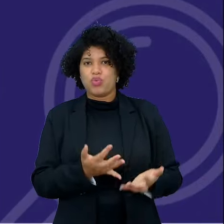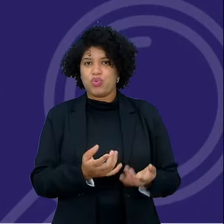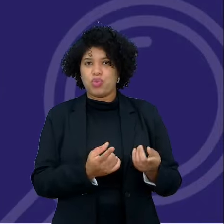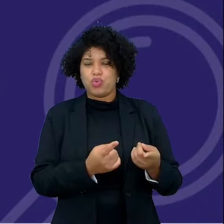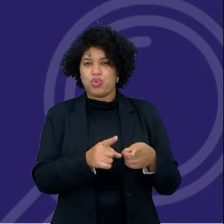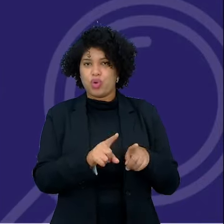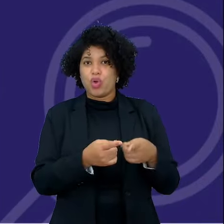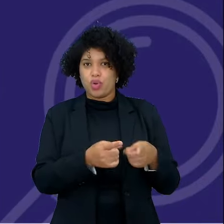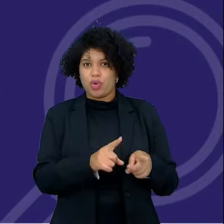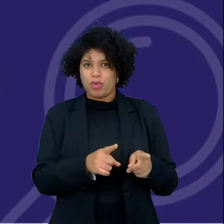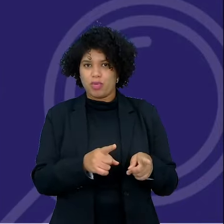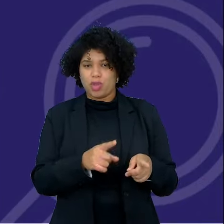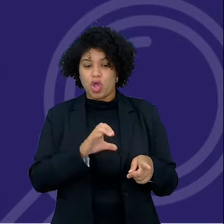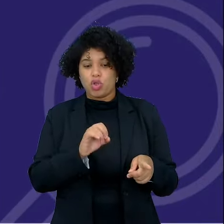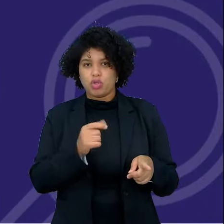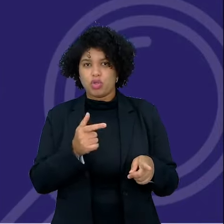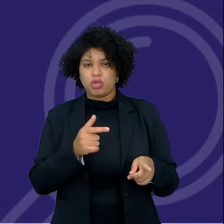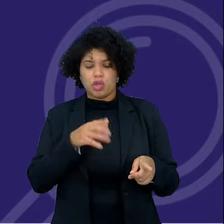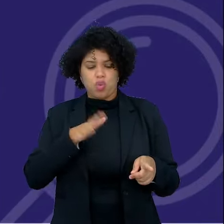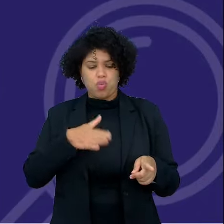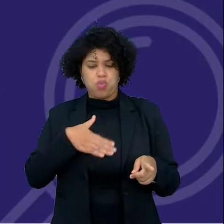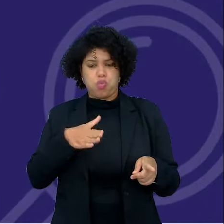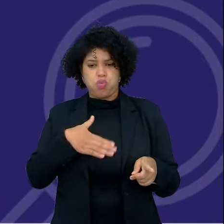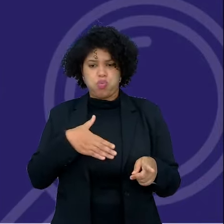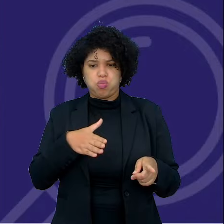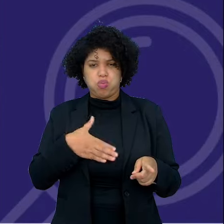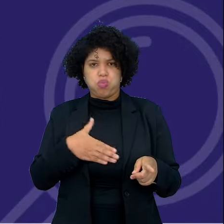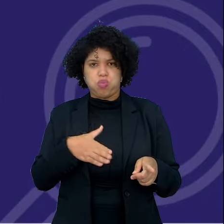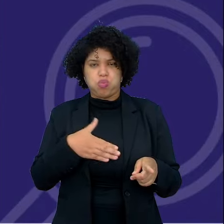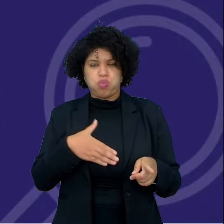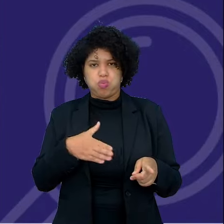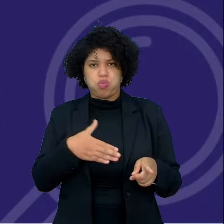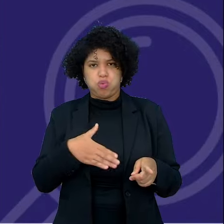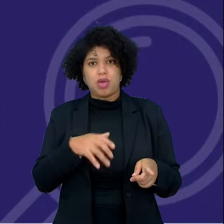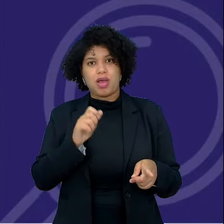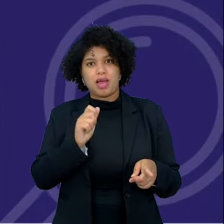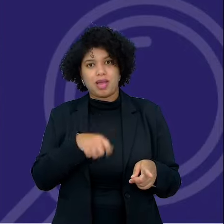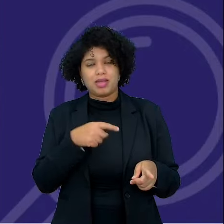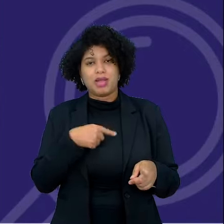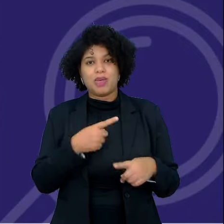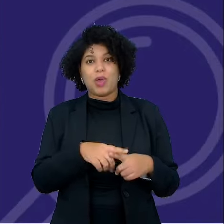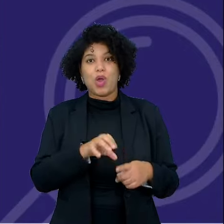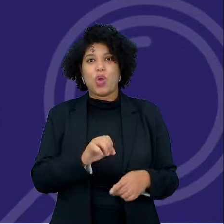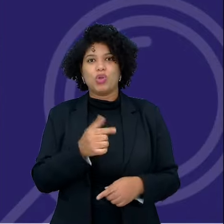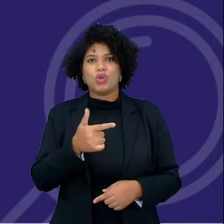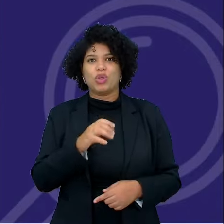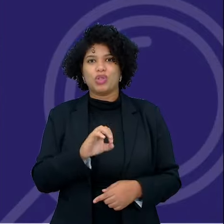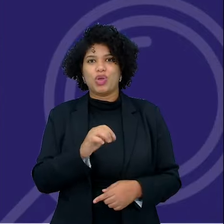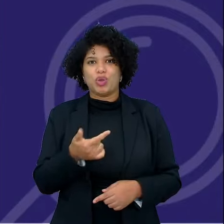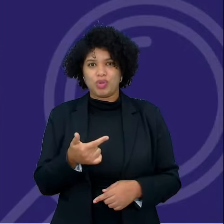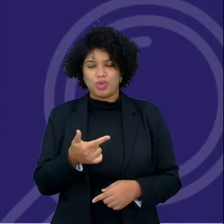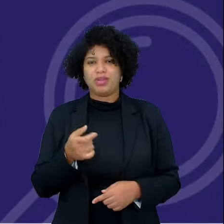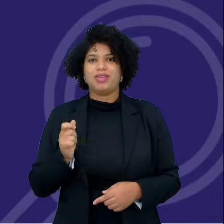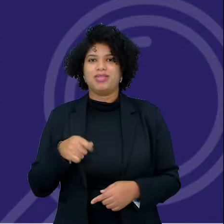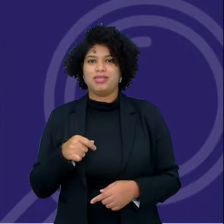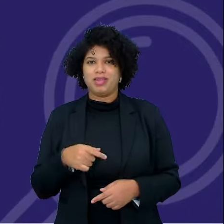de combustão com o aluno, então você abana, na verdade, para aumentar a quantidade de oxigênio num determinado